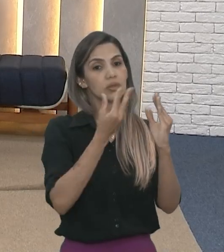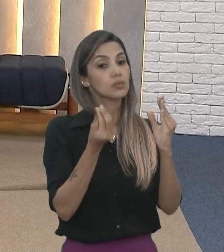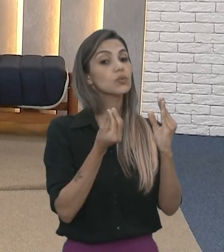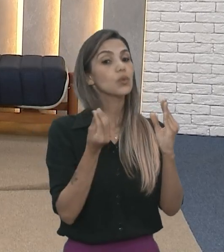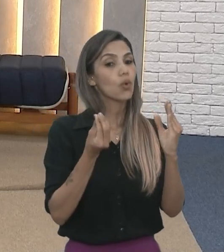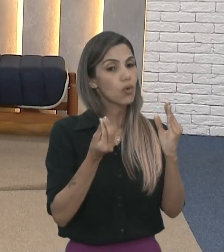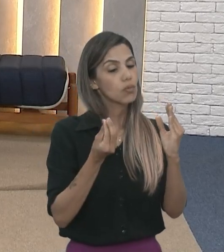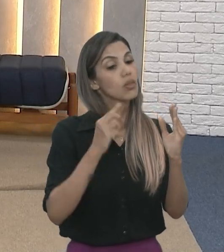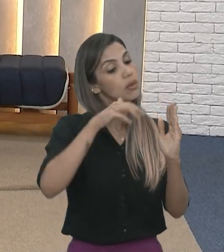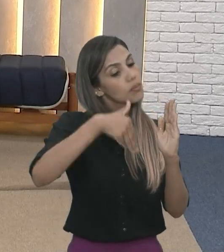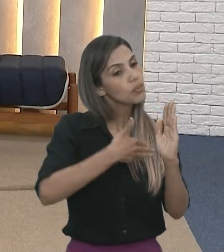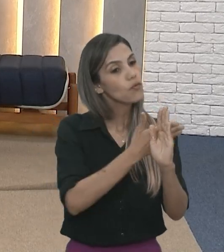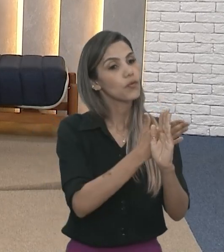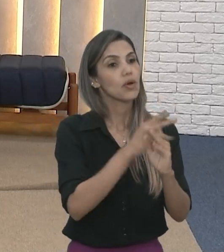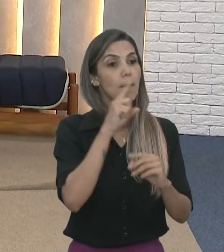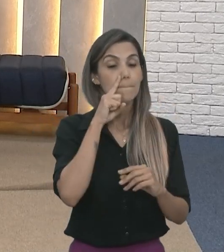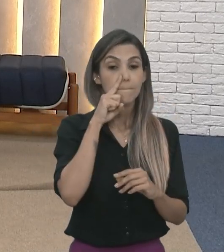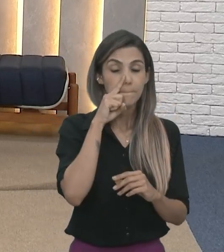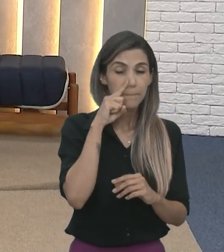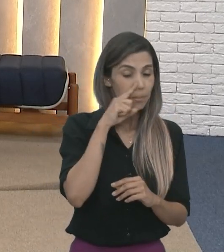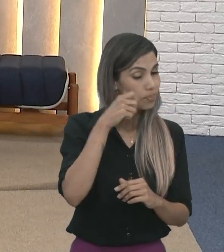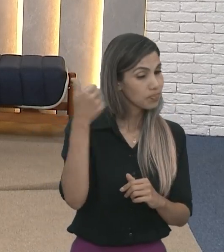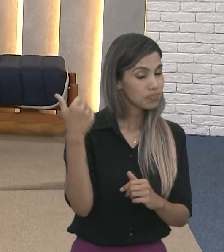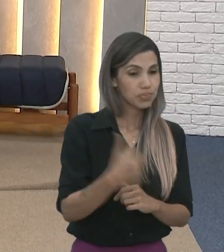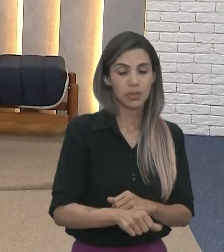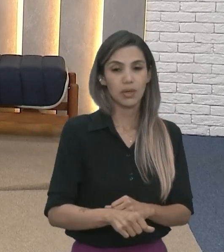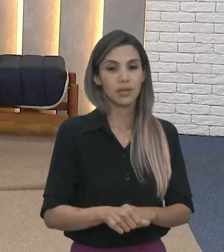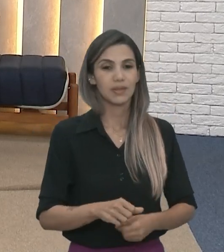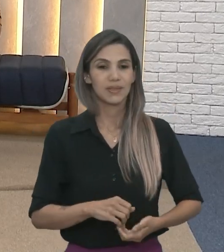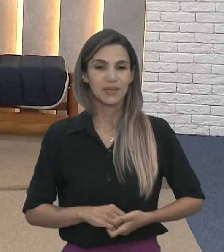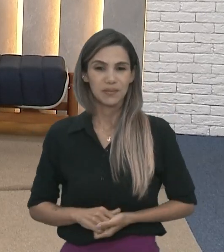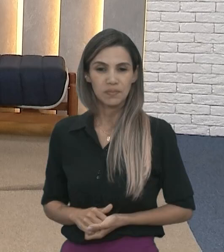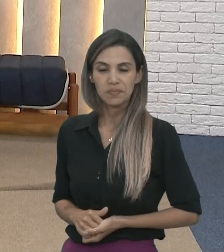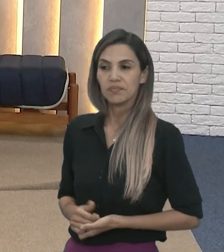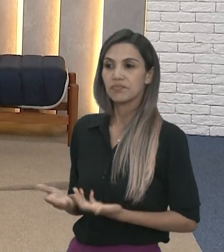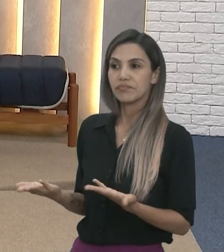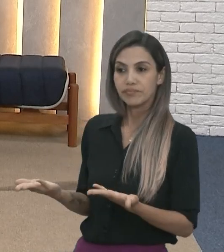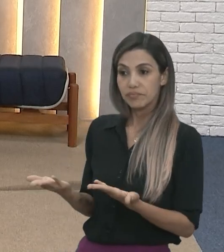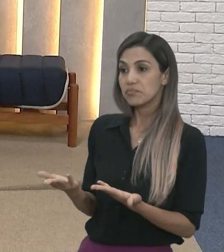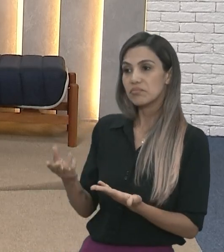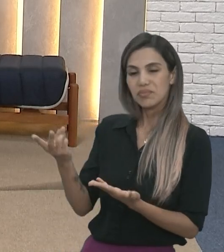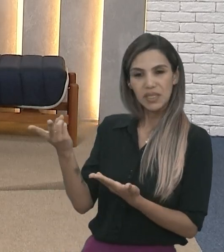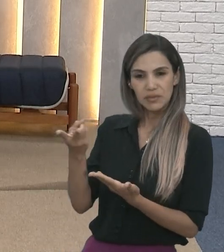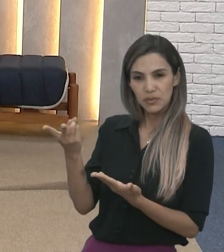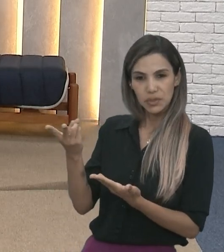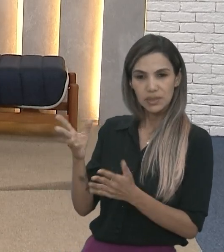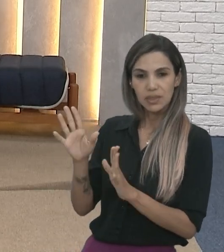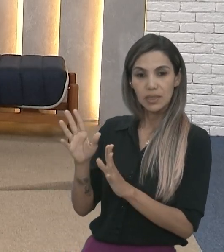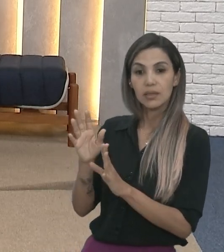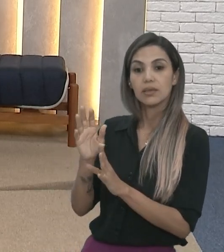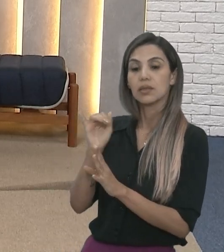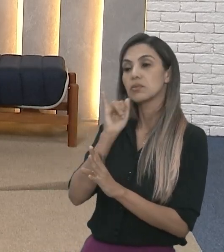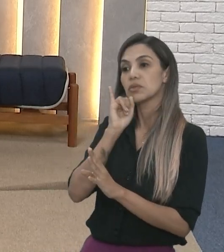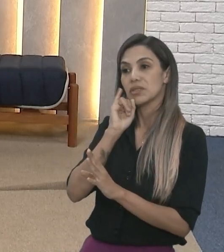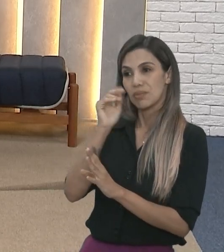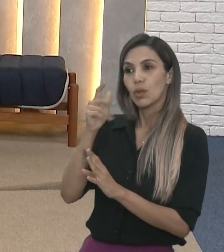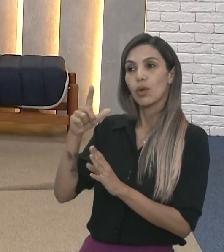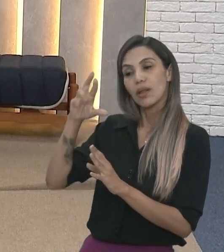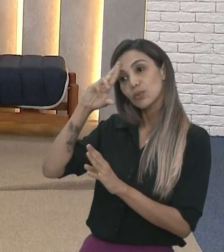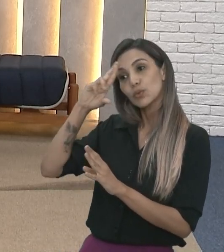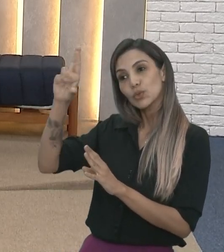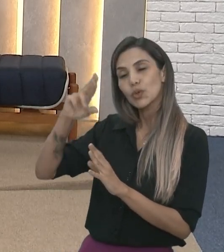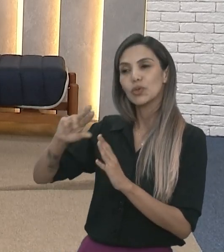na verdade, assim, vocês nem tiveram essa liberação dos comerciantes, dos usuários para fazer isso, até porque